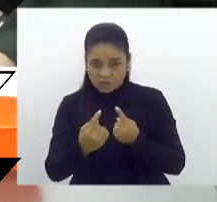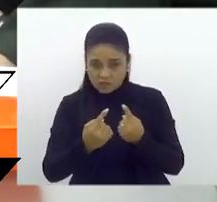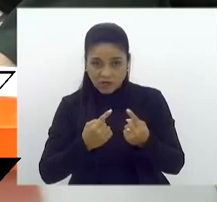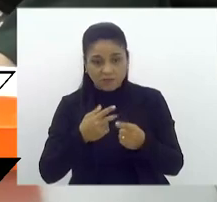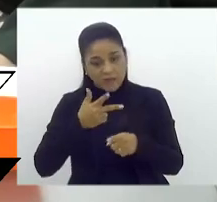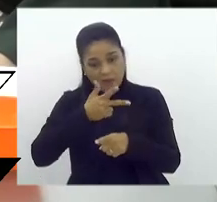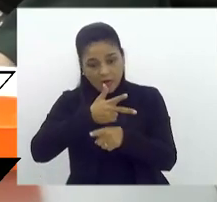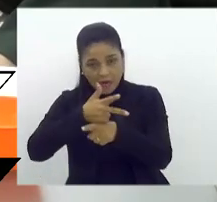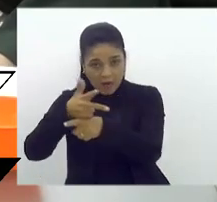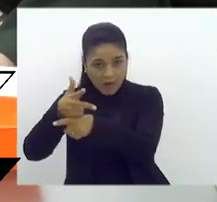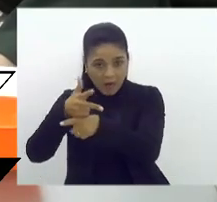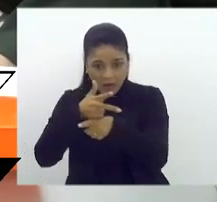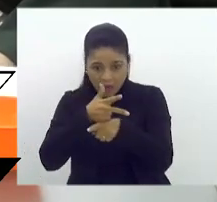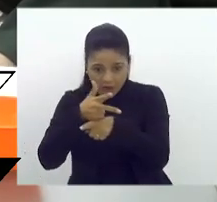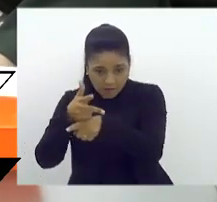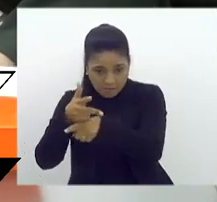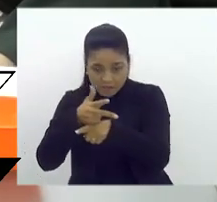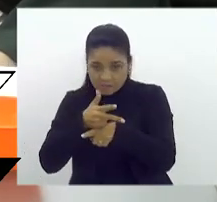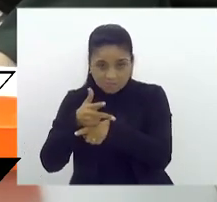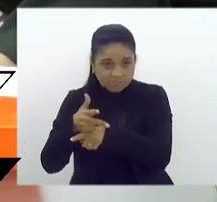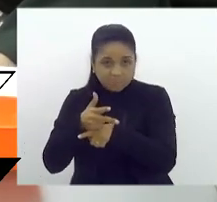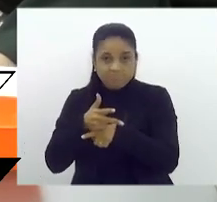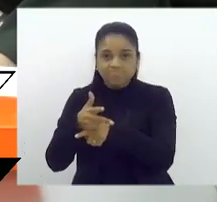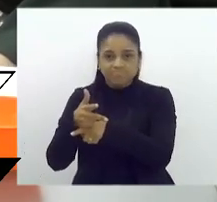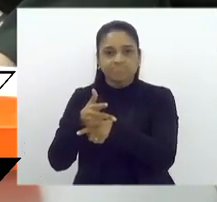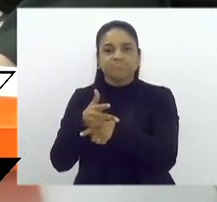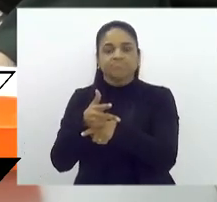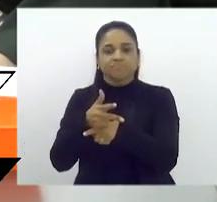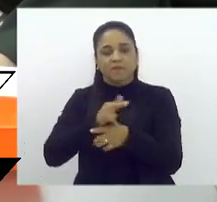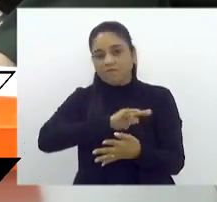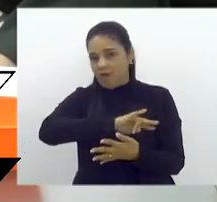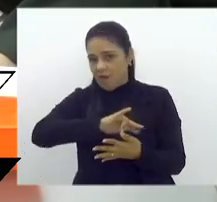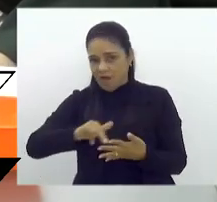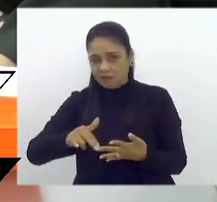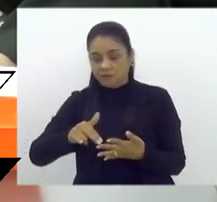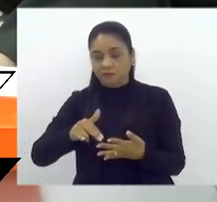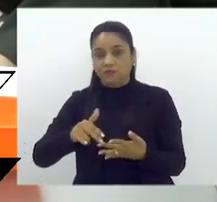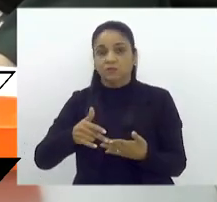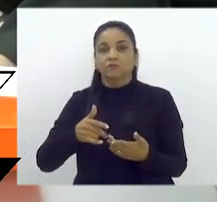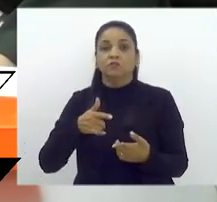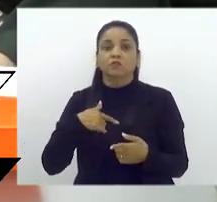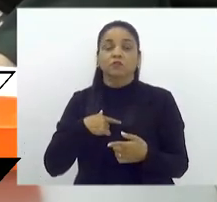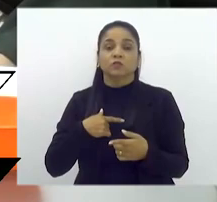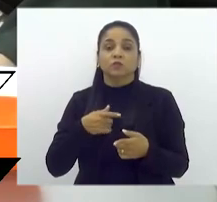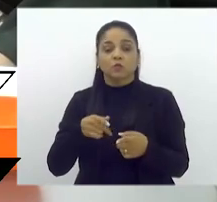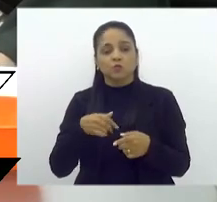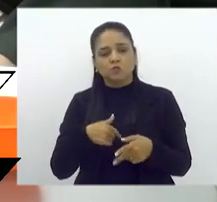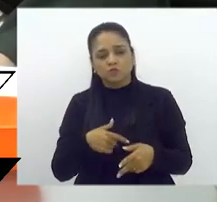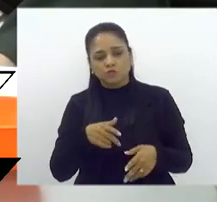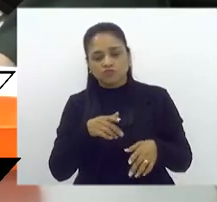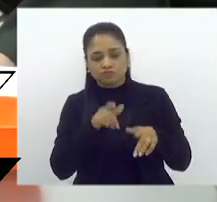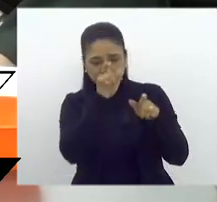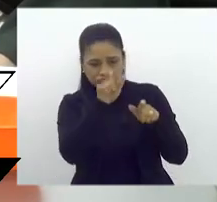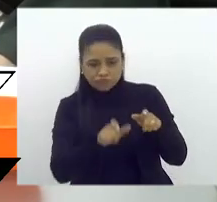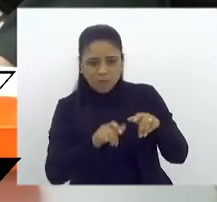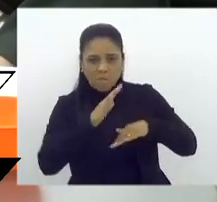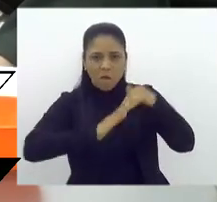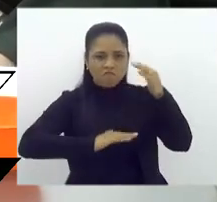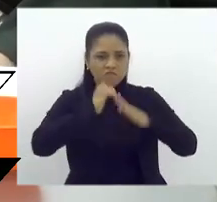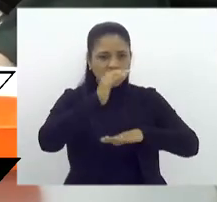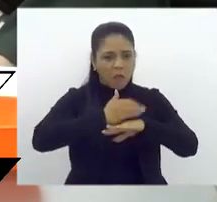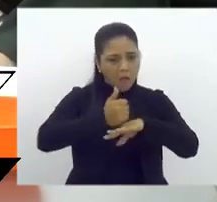câmeras. E nas grandes intempéries, né, os operadores ficam olhando ali o tempo todo,